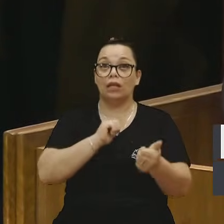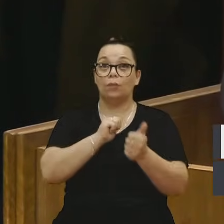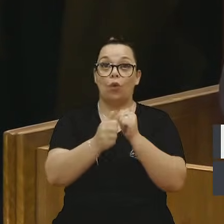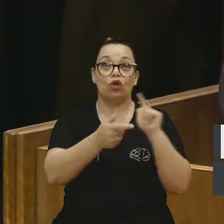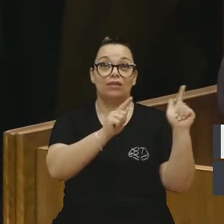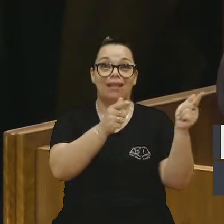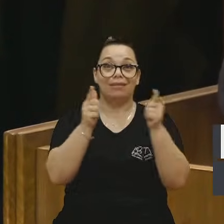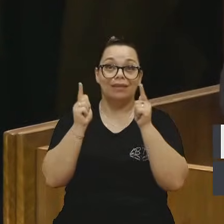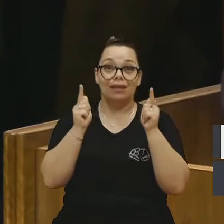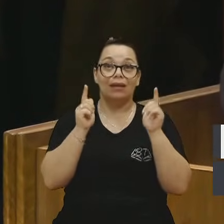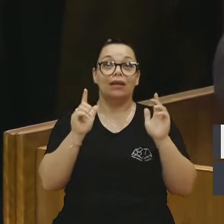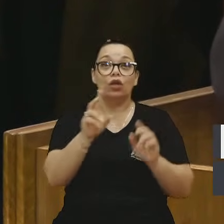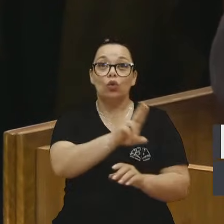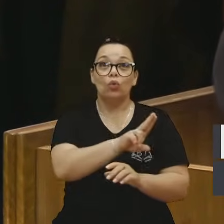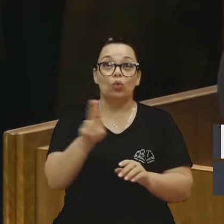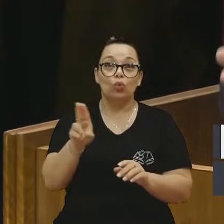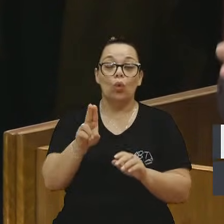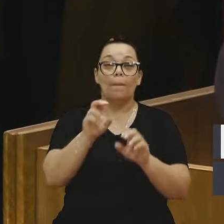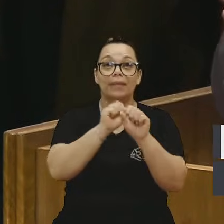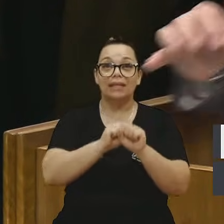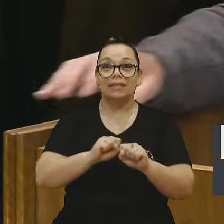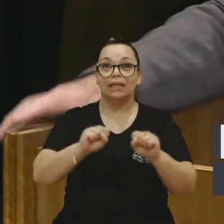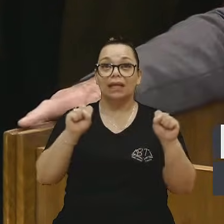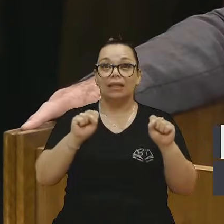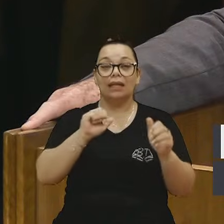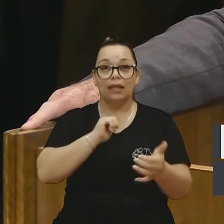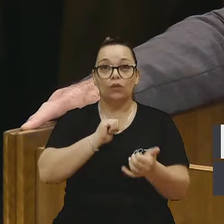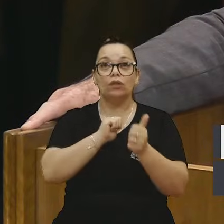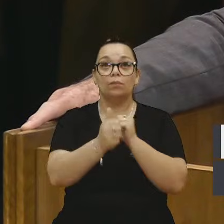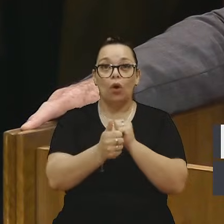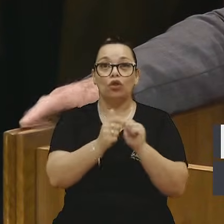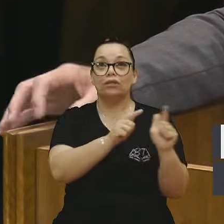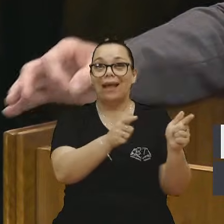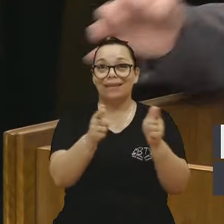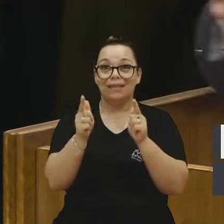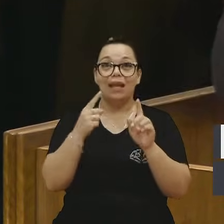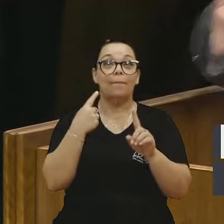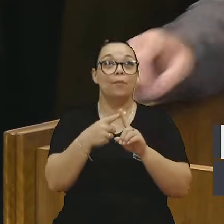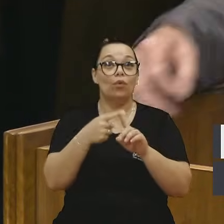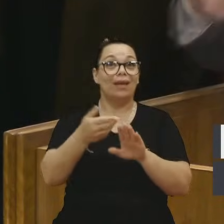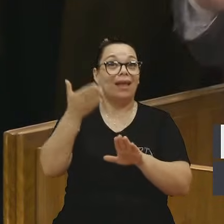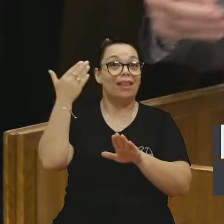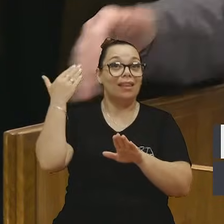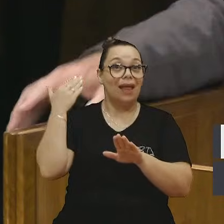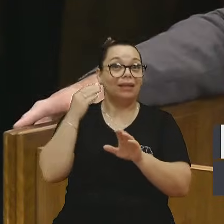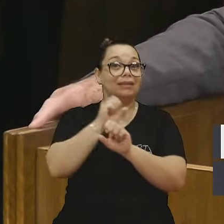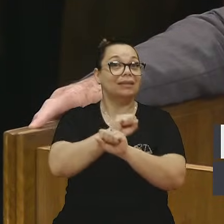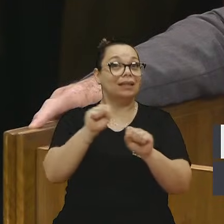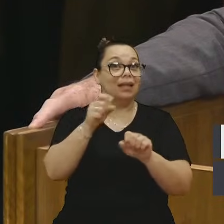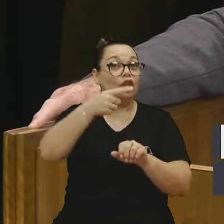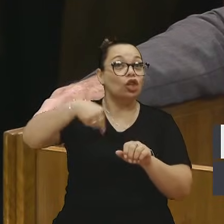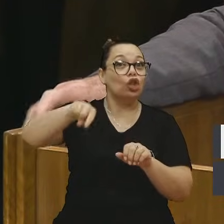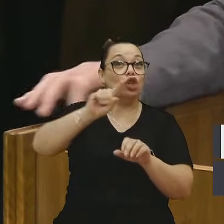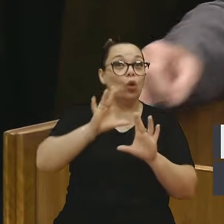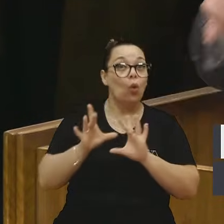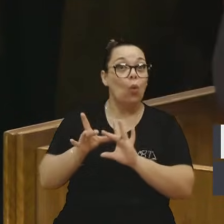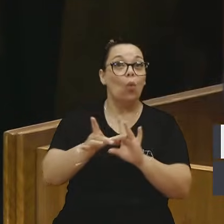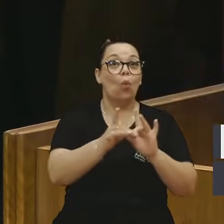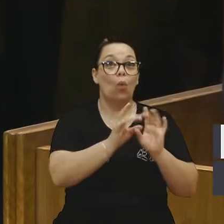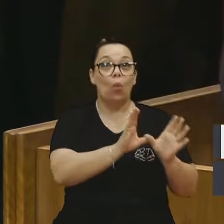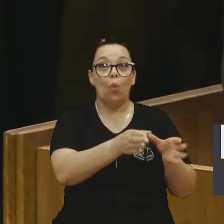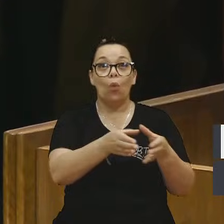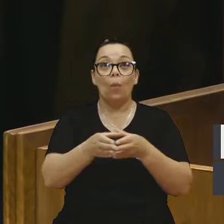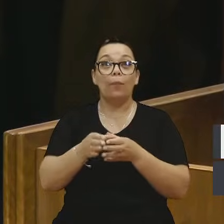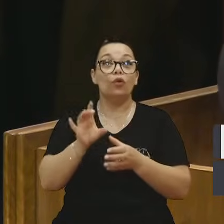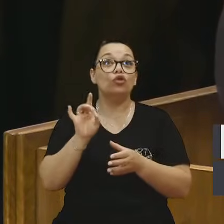Lazer, em nome da Secretaria do Esporte e Lazer, porque lá na Secretaria nós somos uma equipe, e só